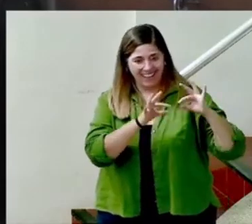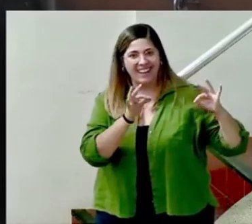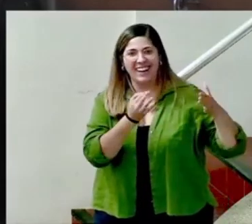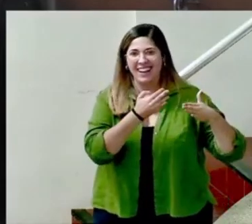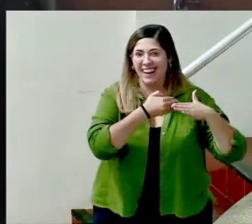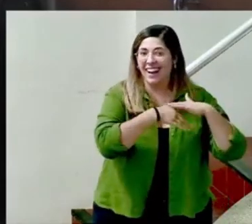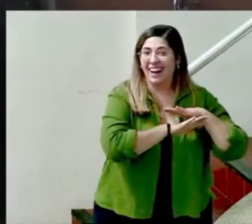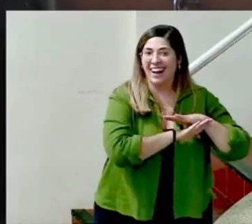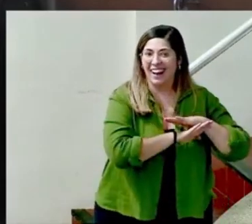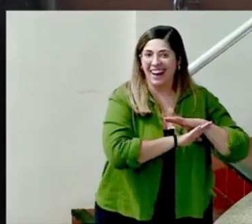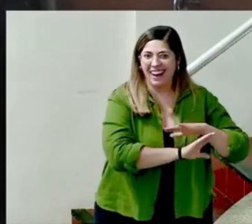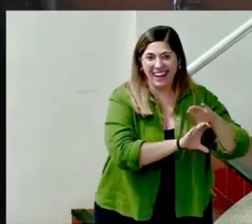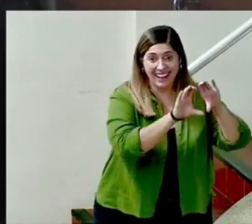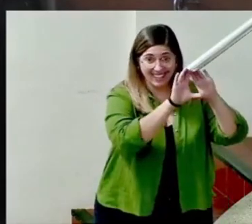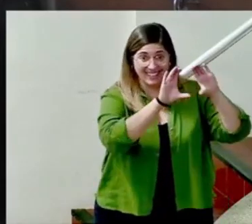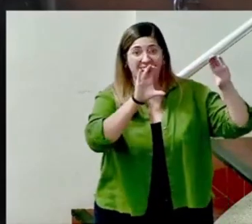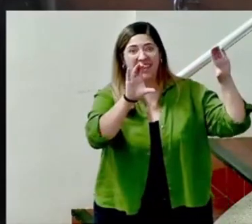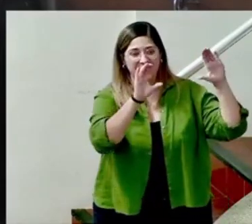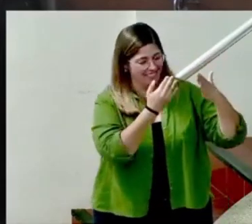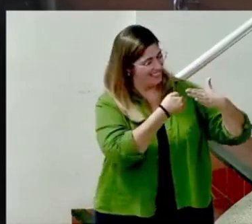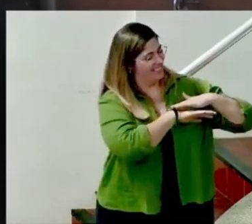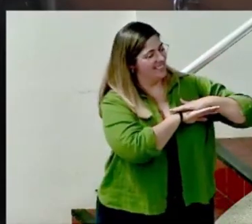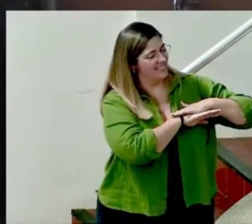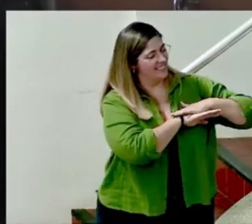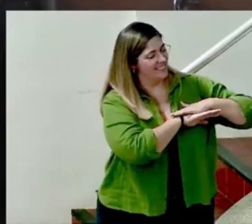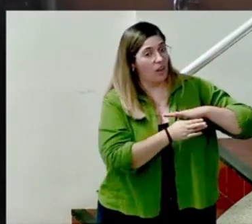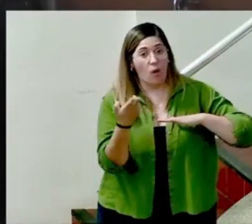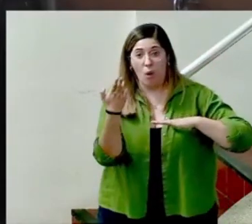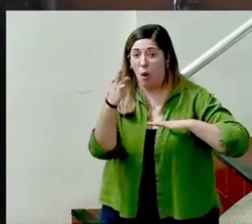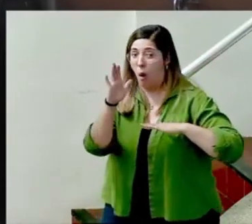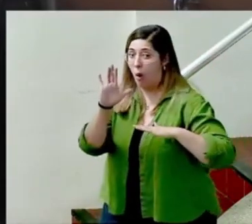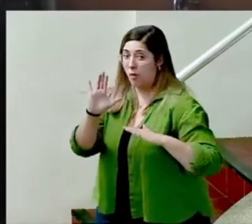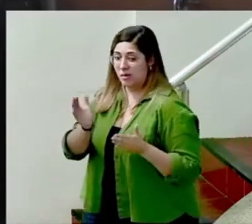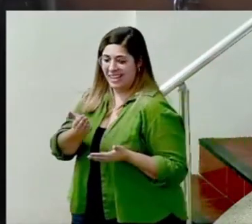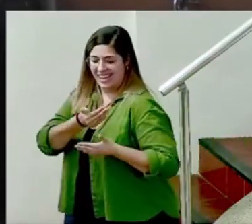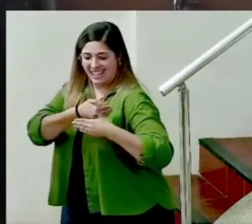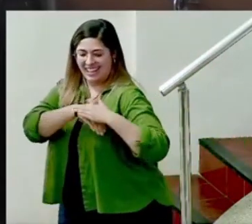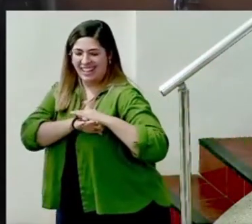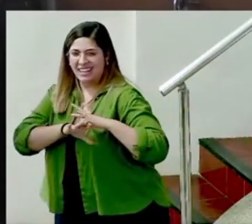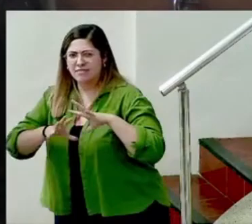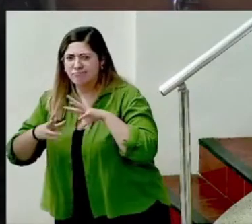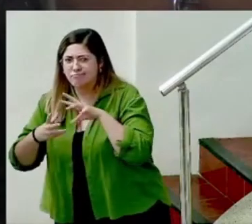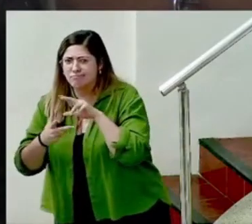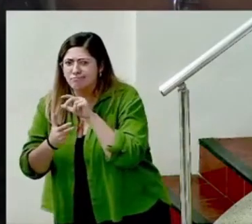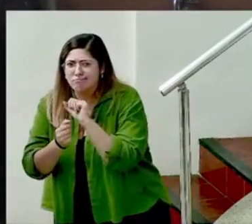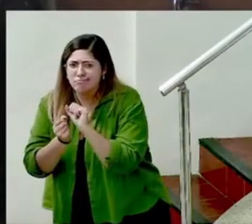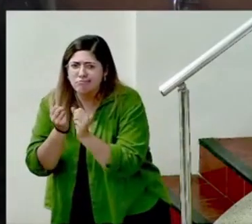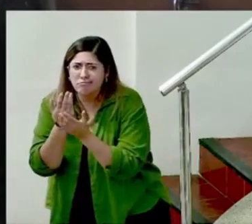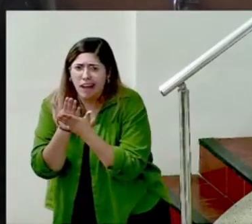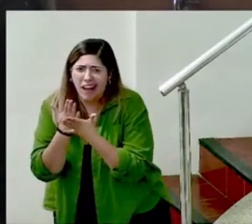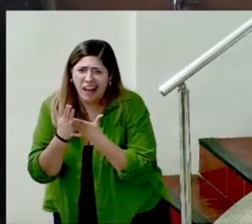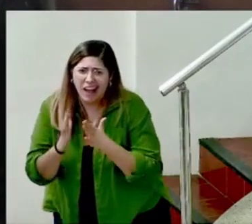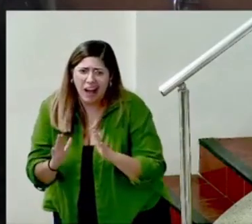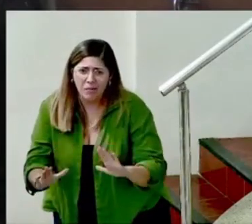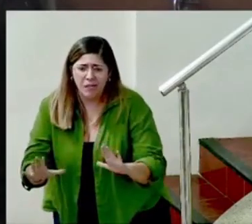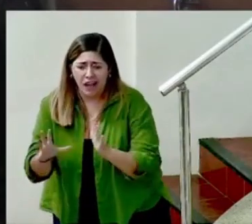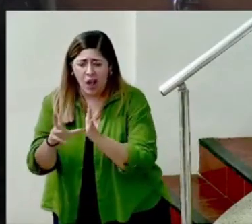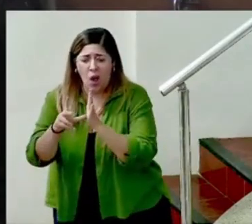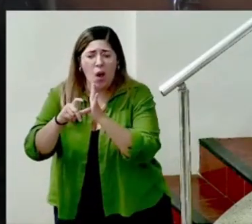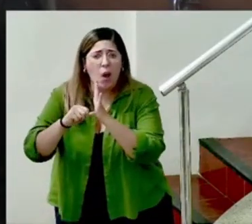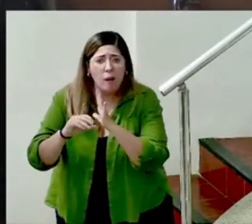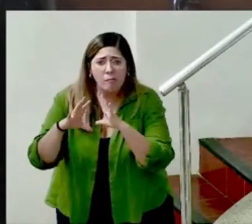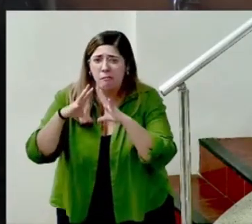dos céus, ou o tesouro desta terra, que é passageiro, que desvanece, que